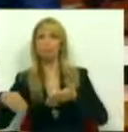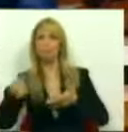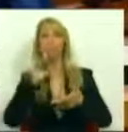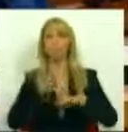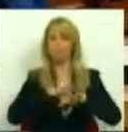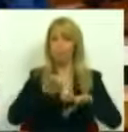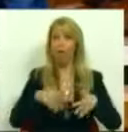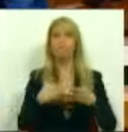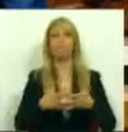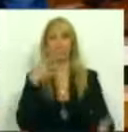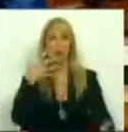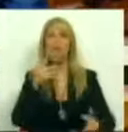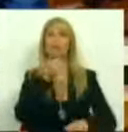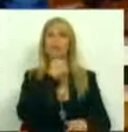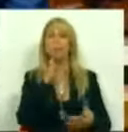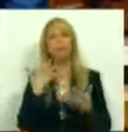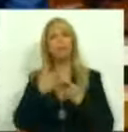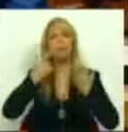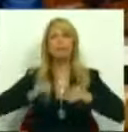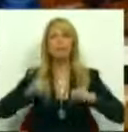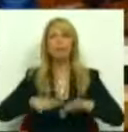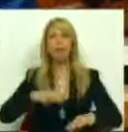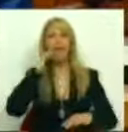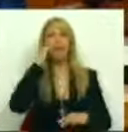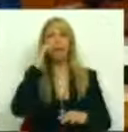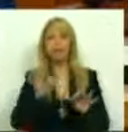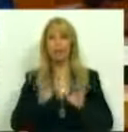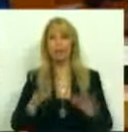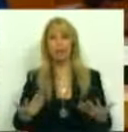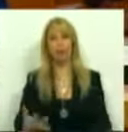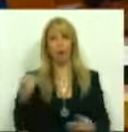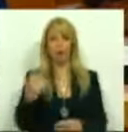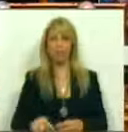decisivo para responder e prevenir crises como aquela que atravessamos.